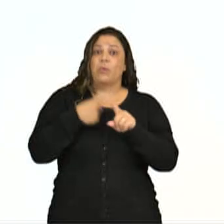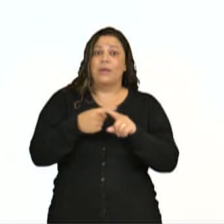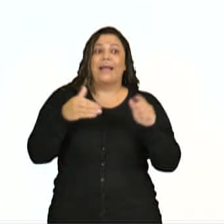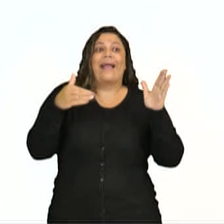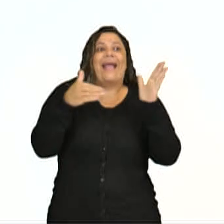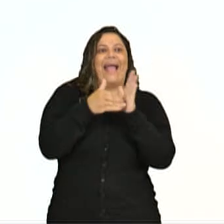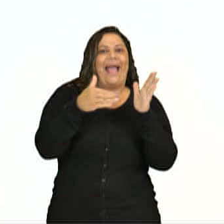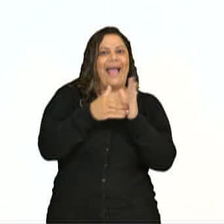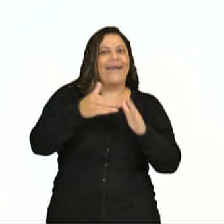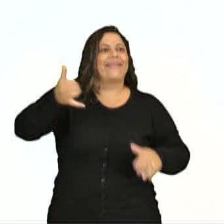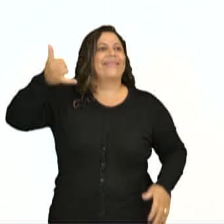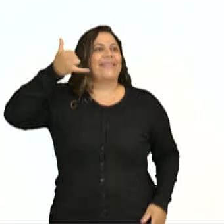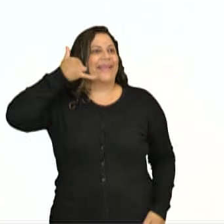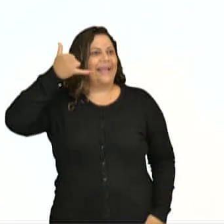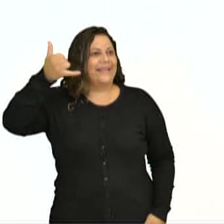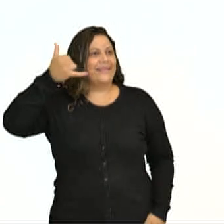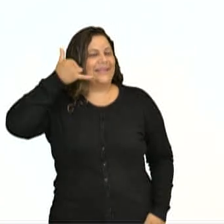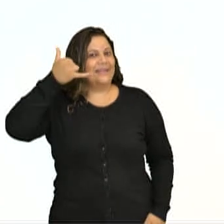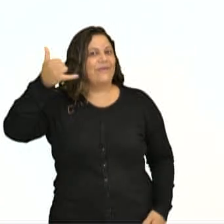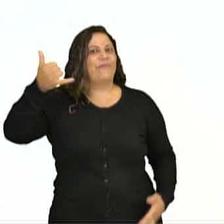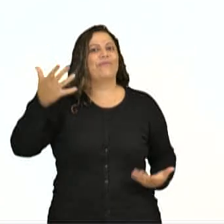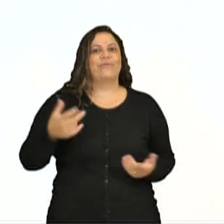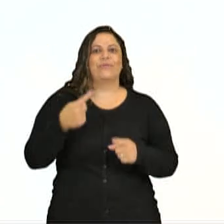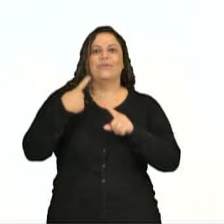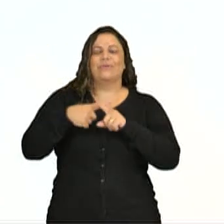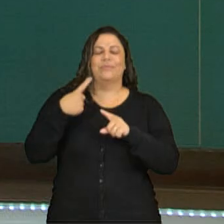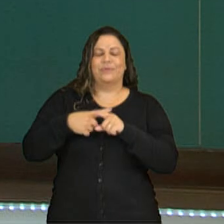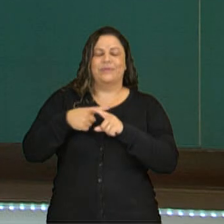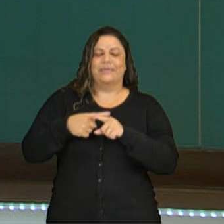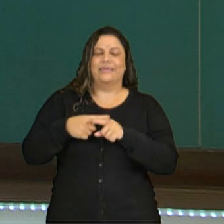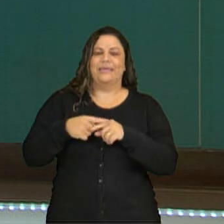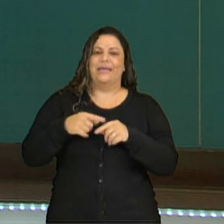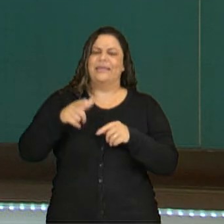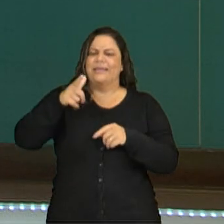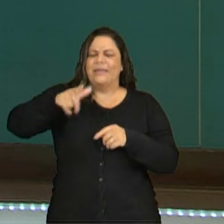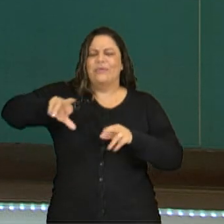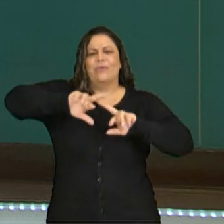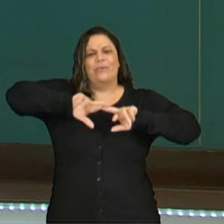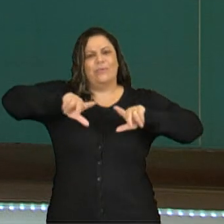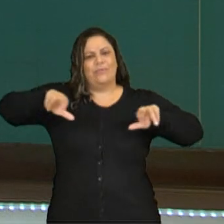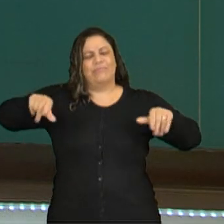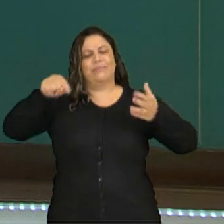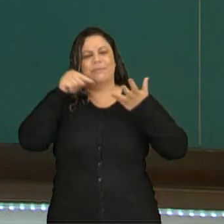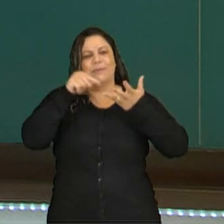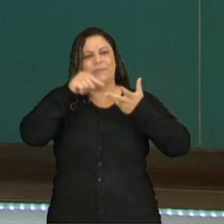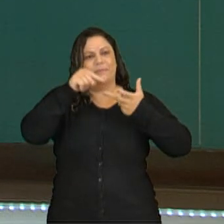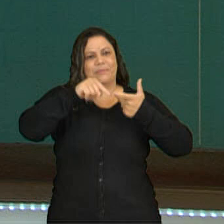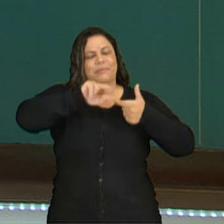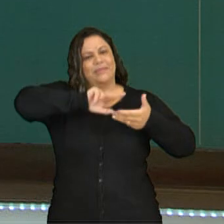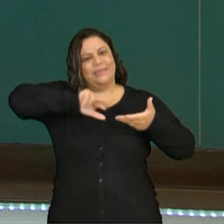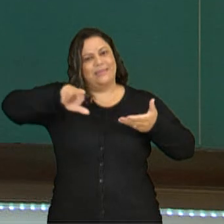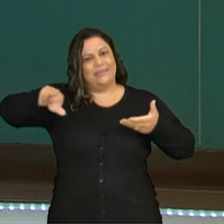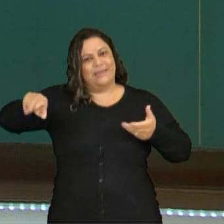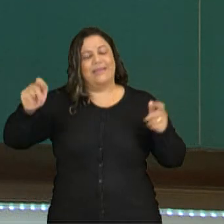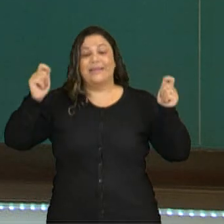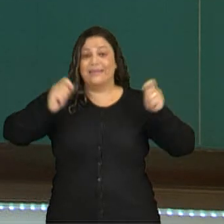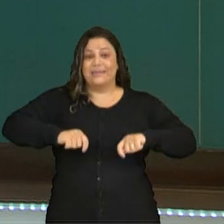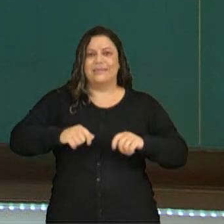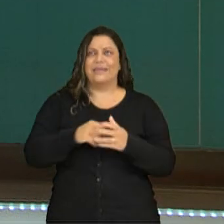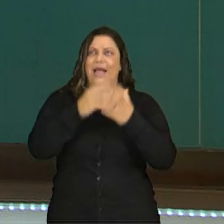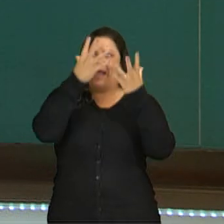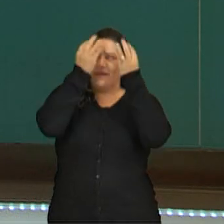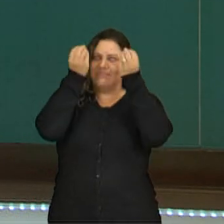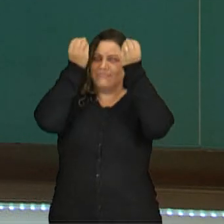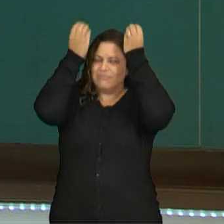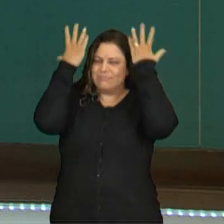até telefona, tá? Mas ele tem todas as outras funções que essa função de telefonar é praticamente esquecida